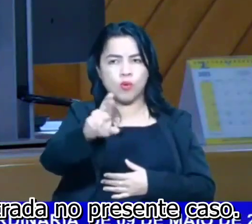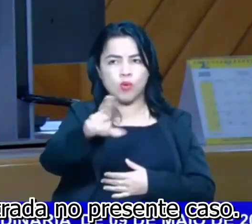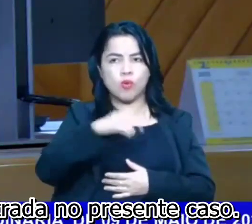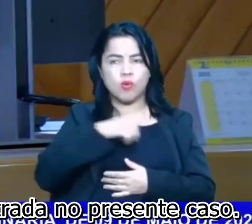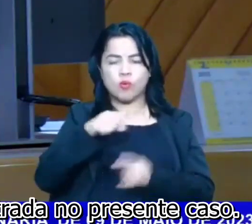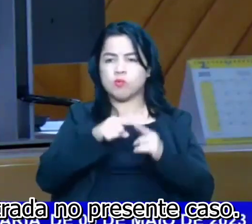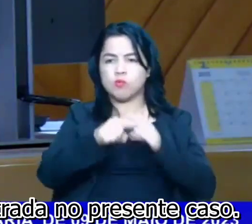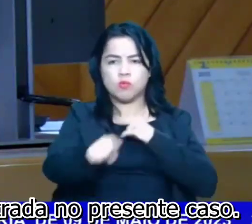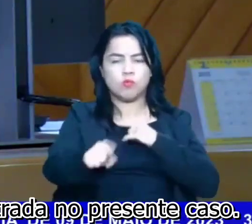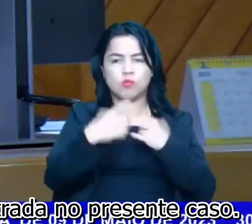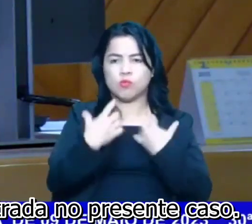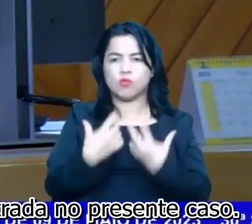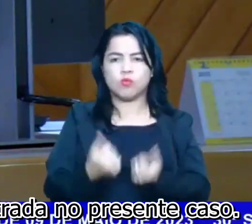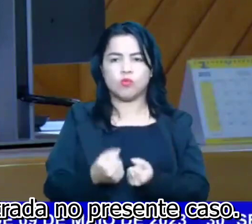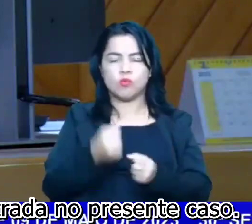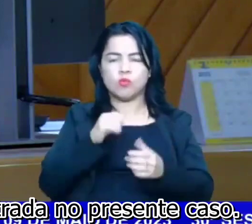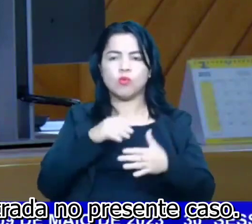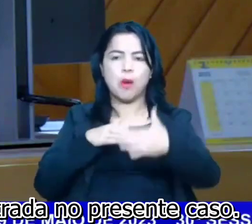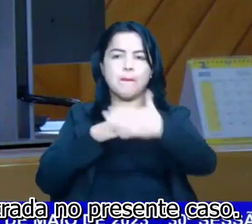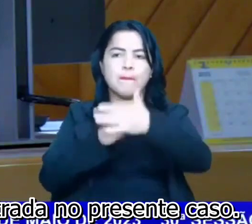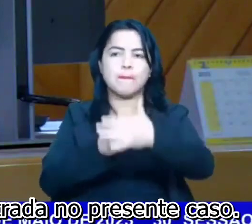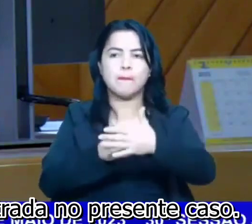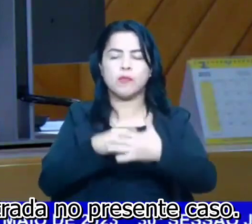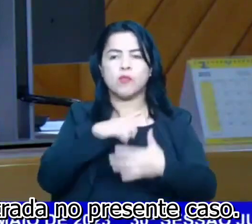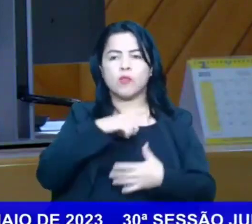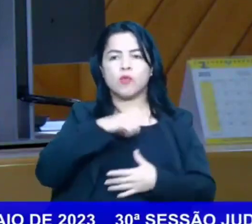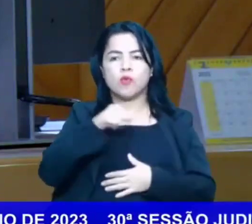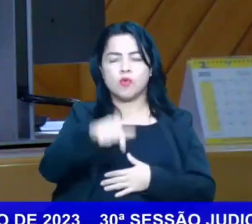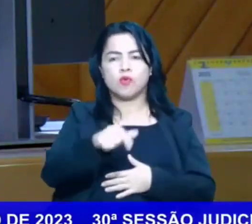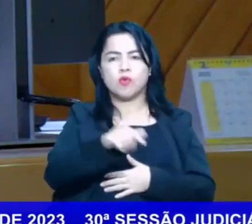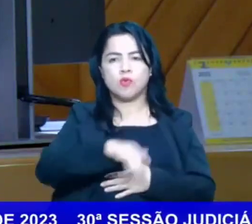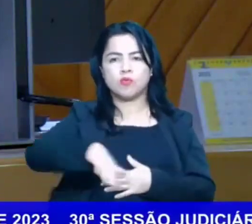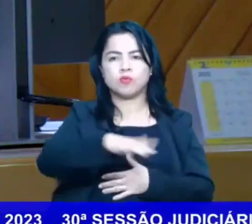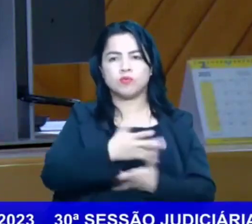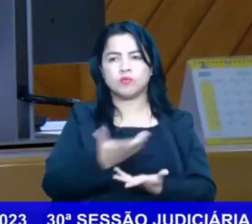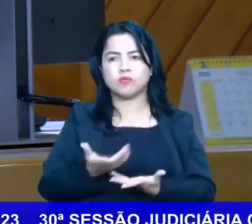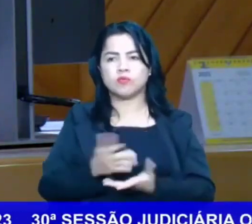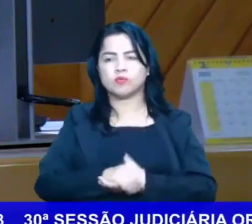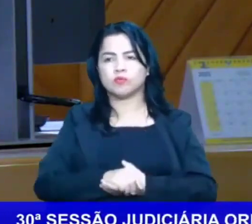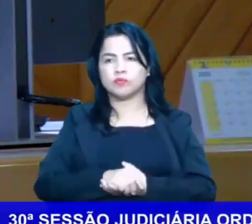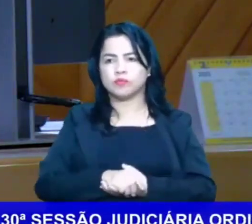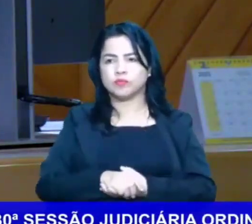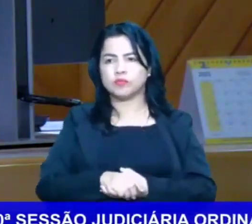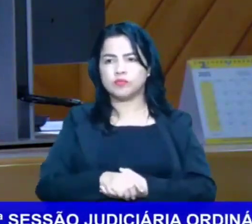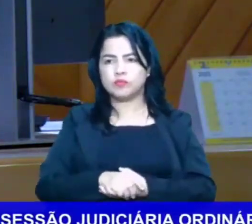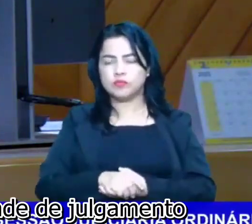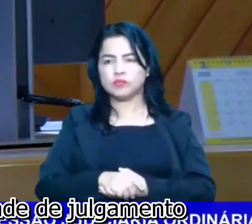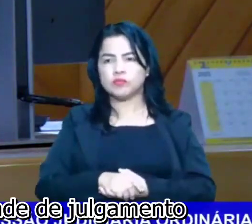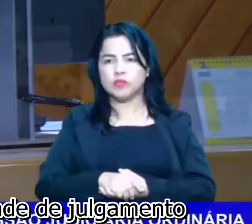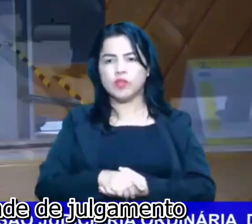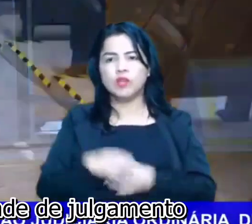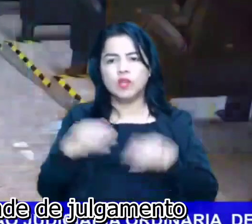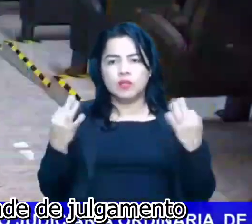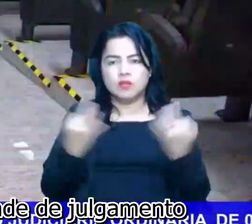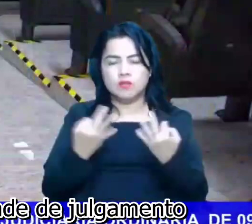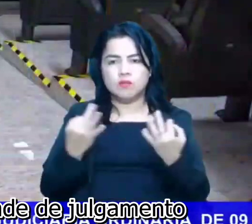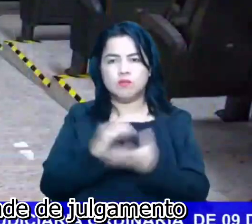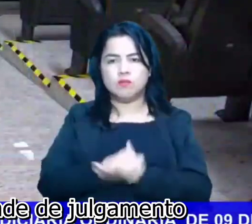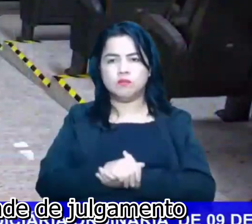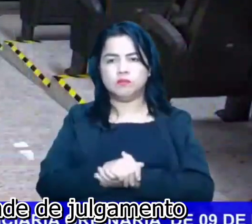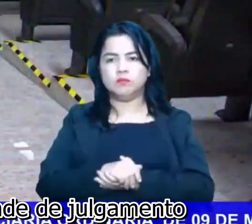rejeitar a alegação de impedimento da magistrada no presente caso. terminada a leitura dos Perfeito. Papéis.